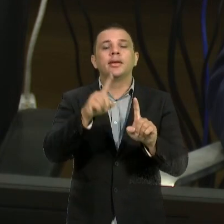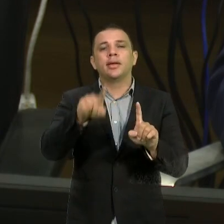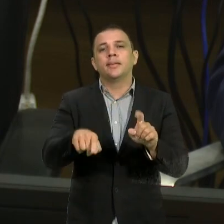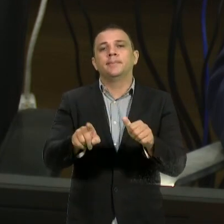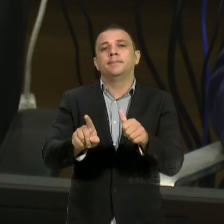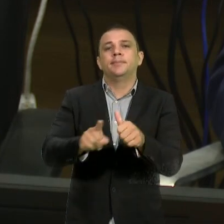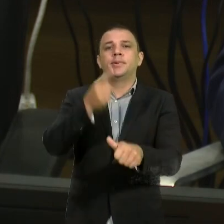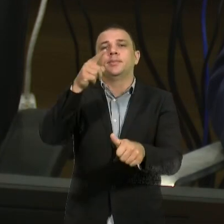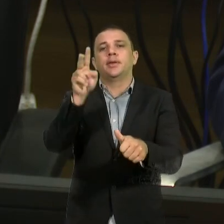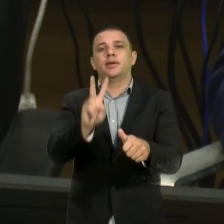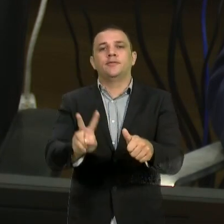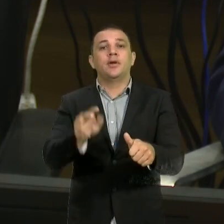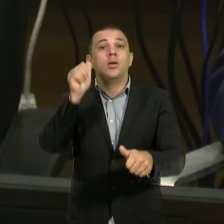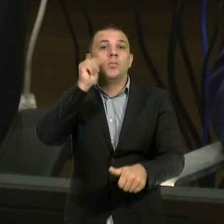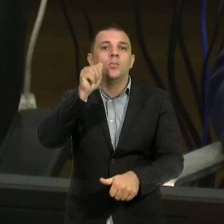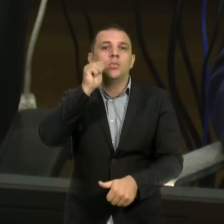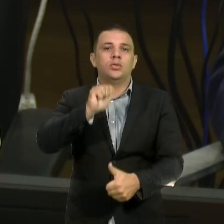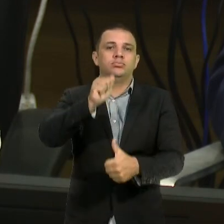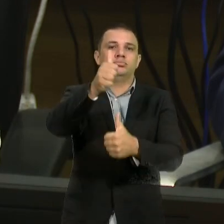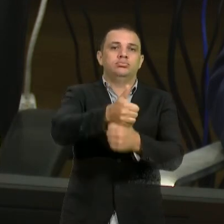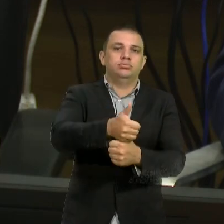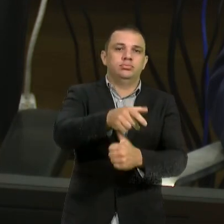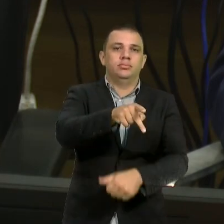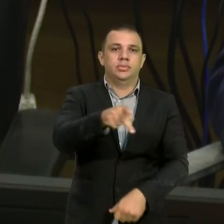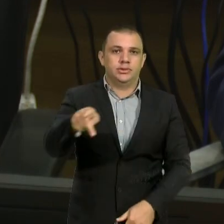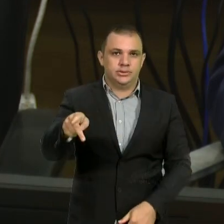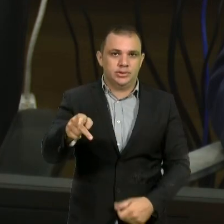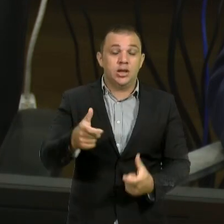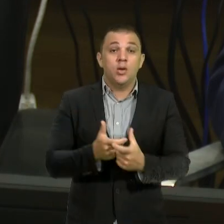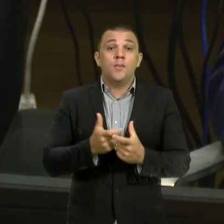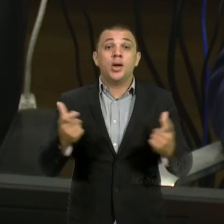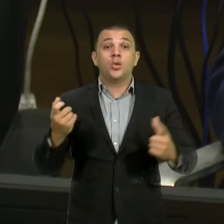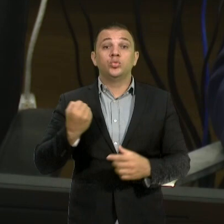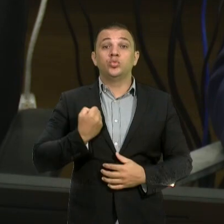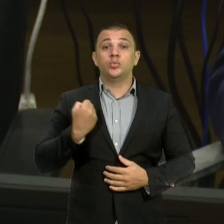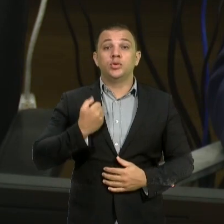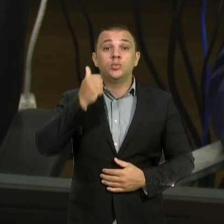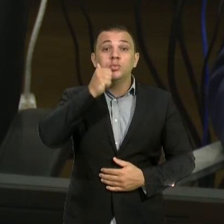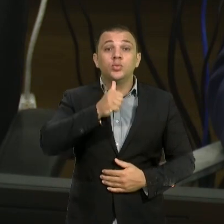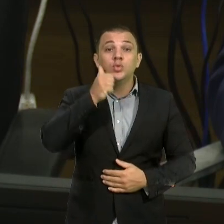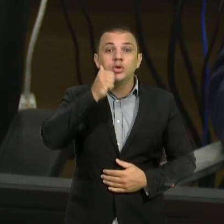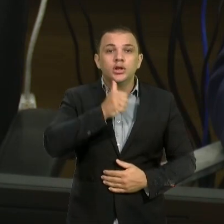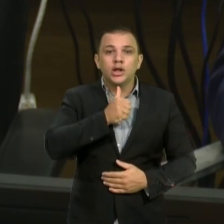presidente e a maior bancada feminina que essa casa já teve.